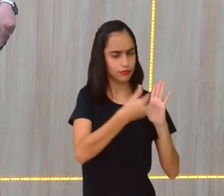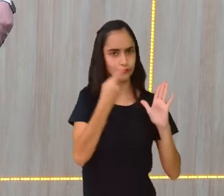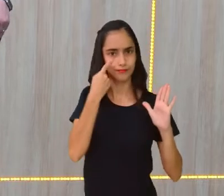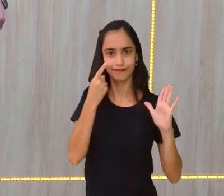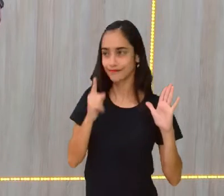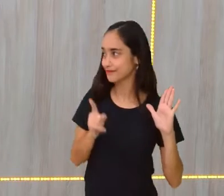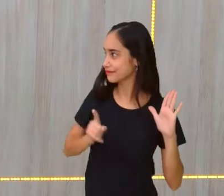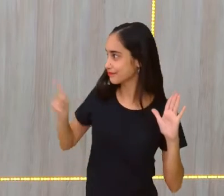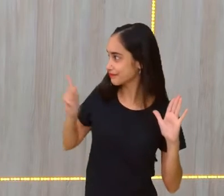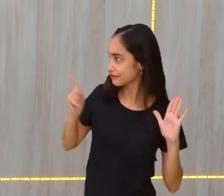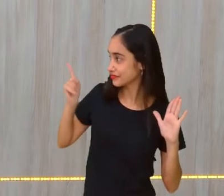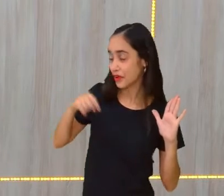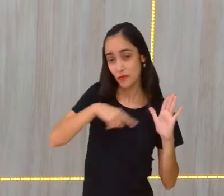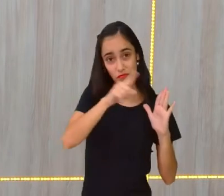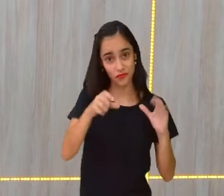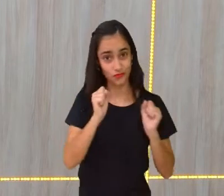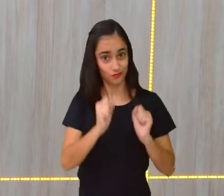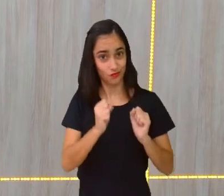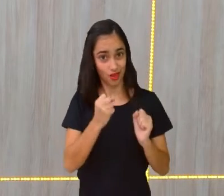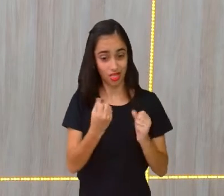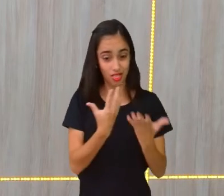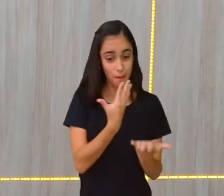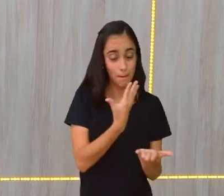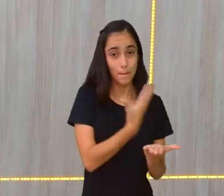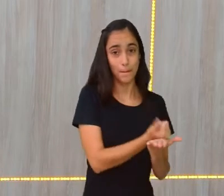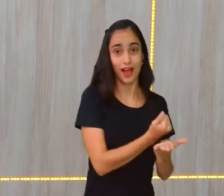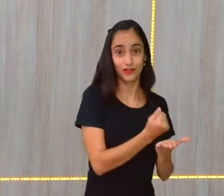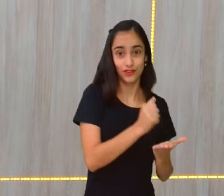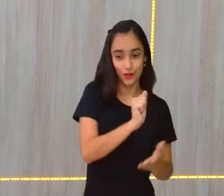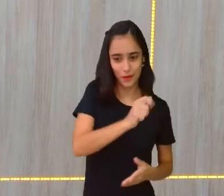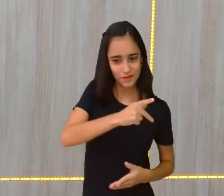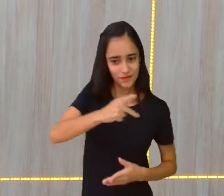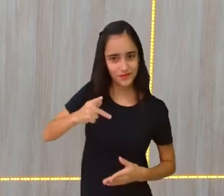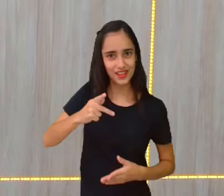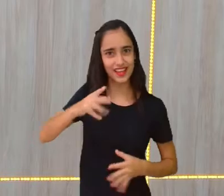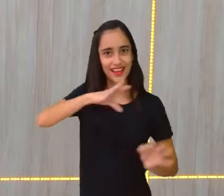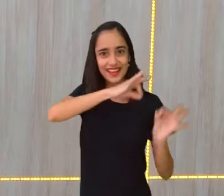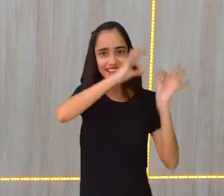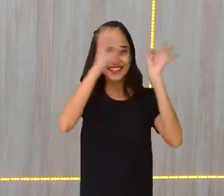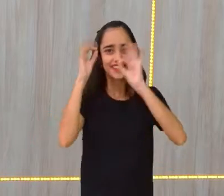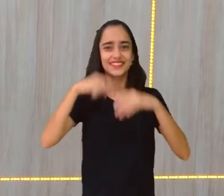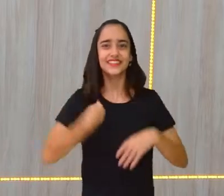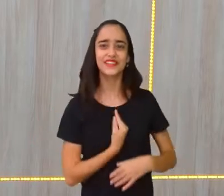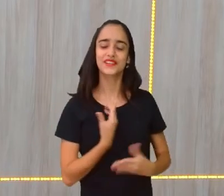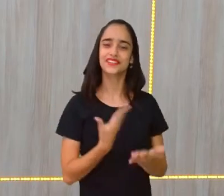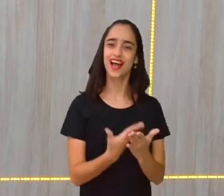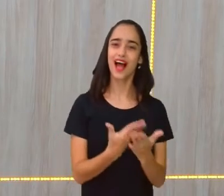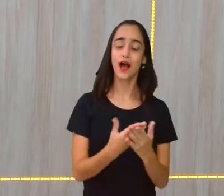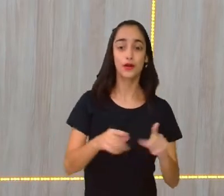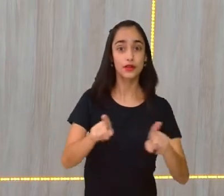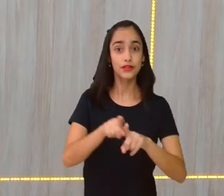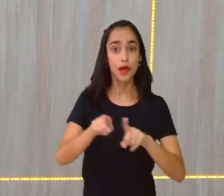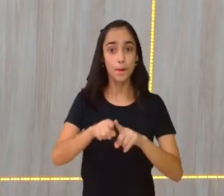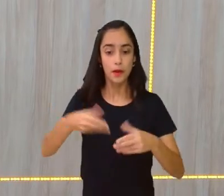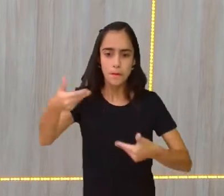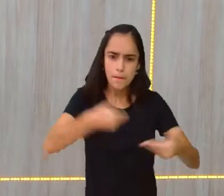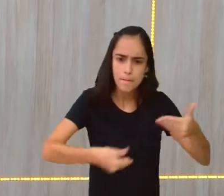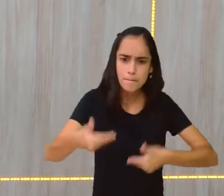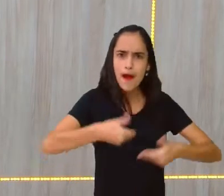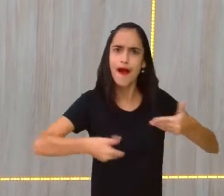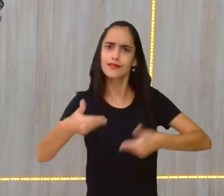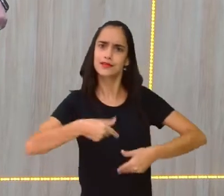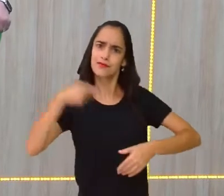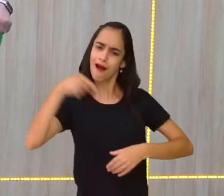aplicativo e assistir a nossa aula e poder interagir conosco, gente. É através do aplicativo que vocês vão poder conversar